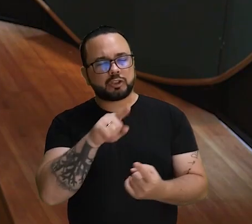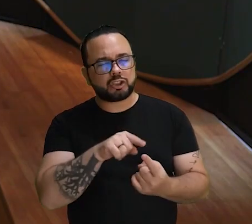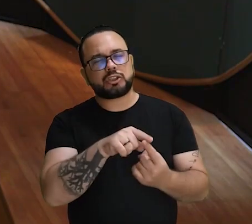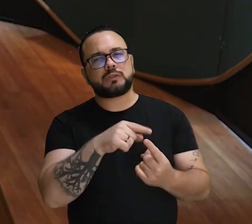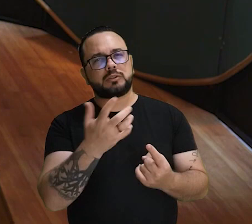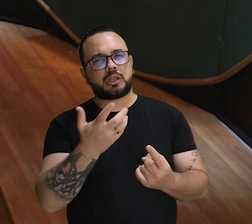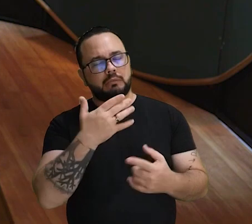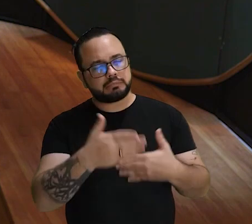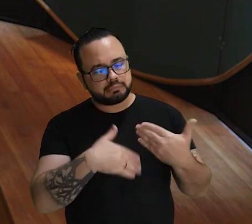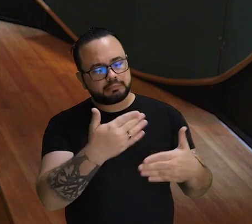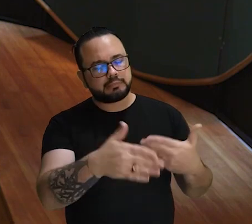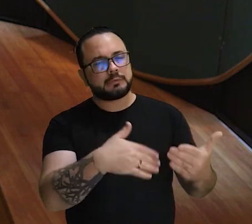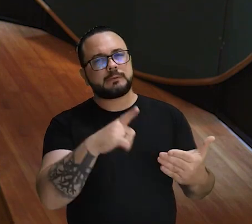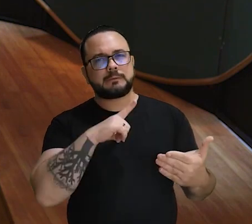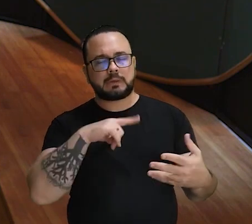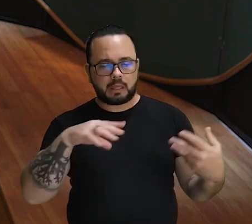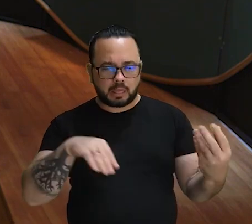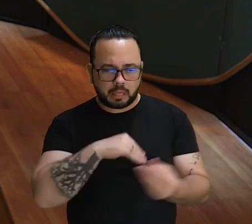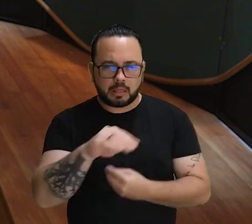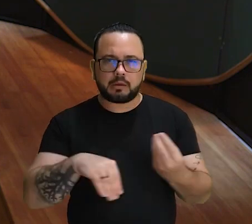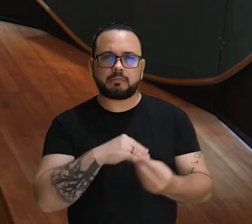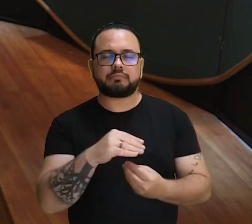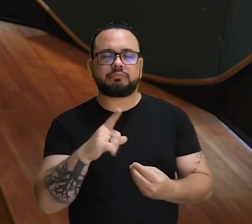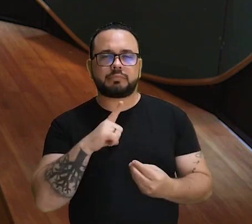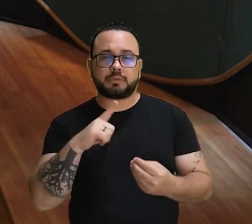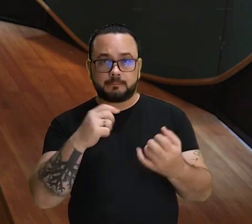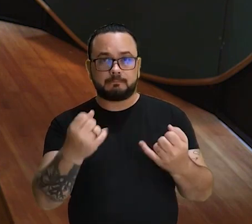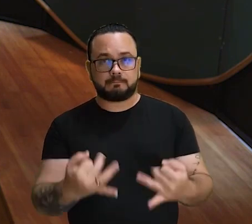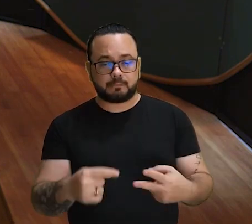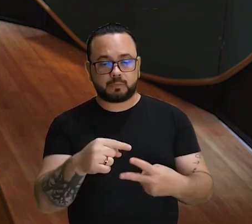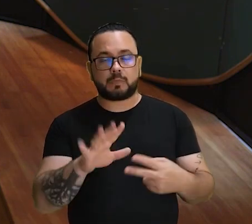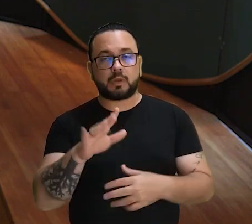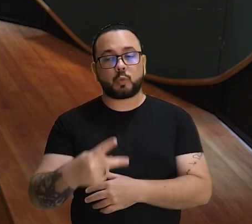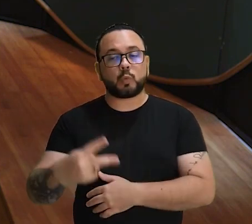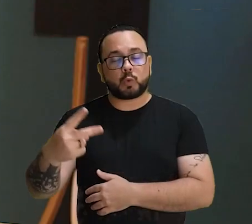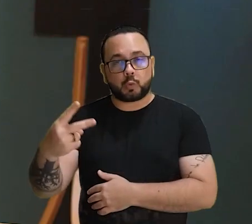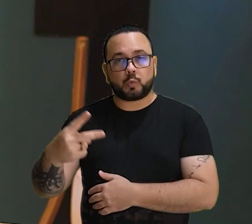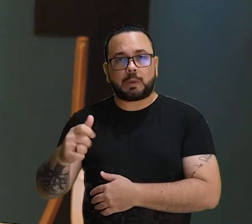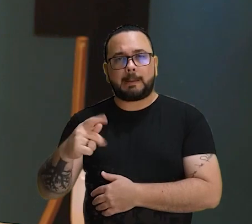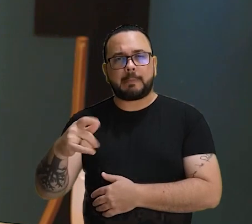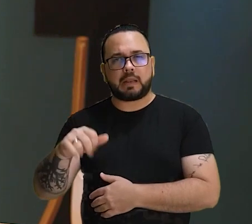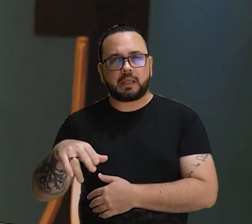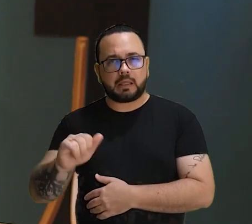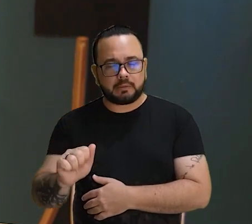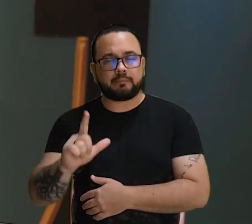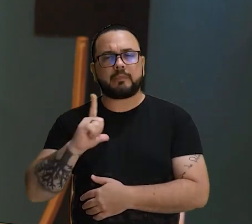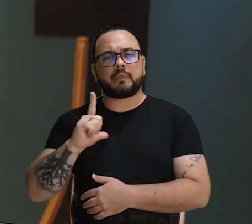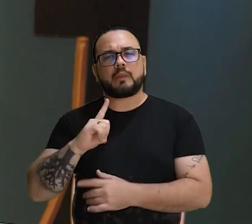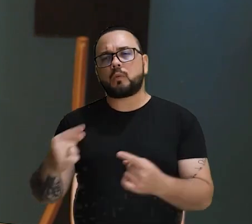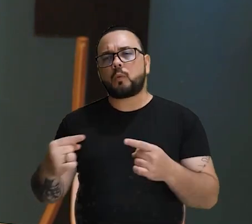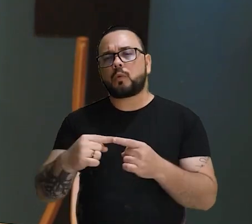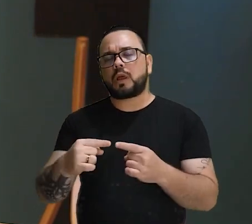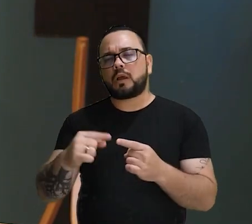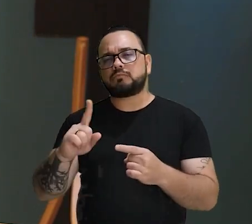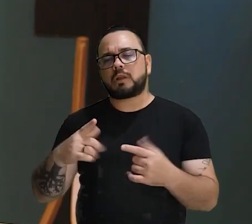para frente, que tem essa mistura dessas formações que eu falei. O segundo disco, ele também tem uma coisa solar,